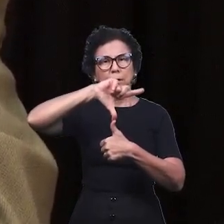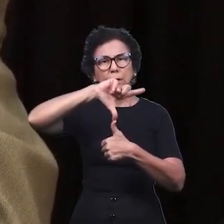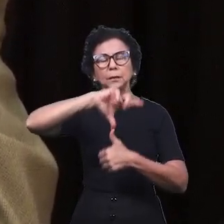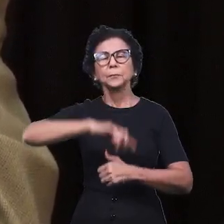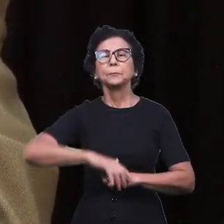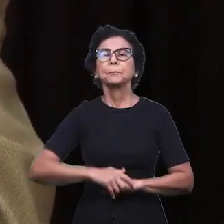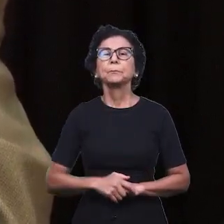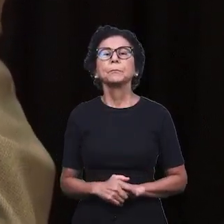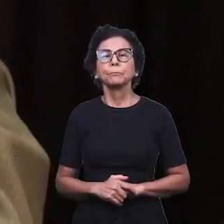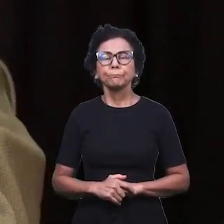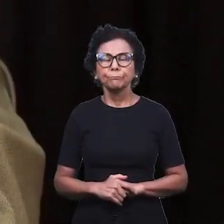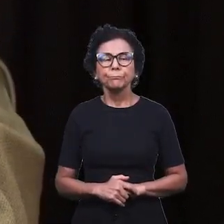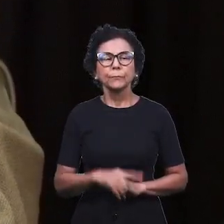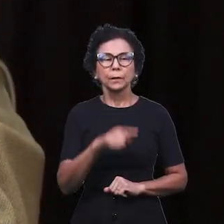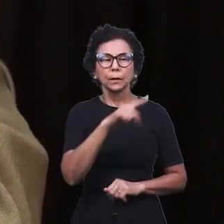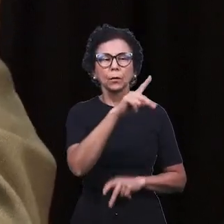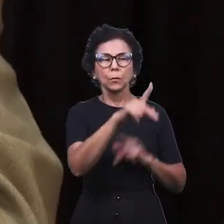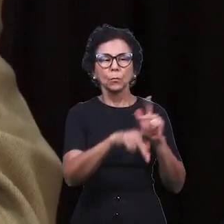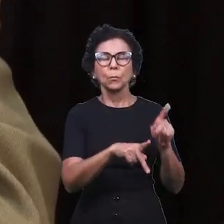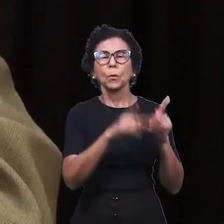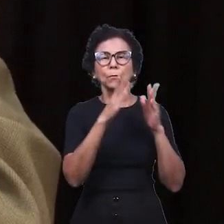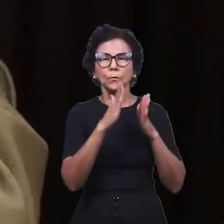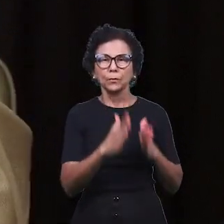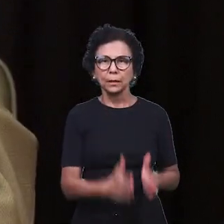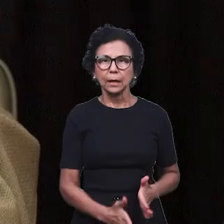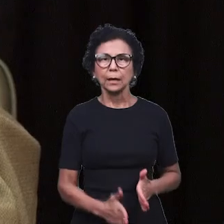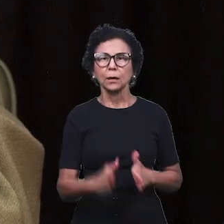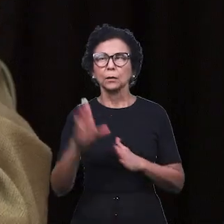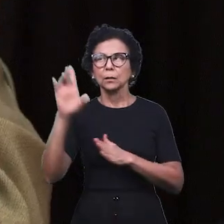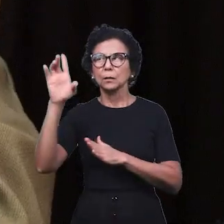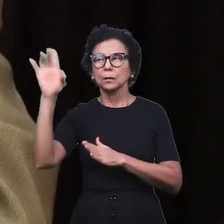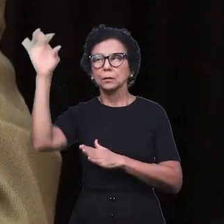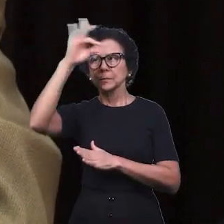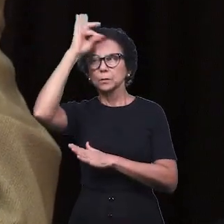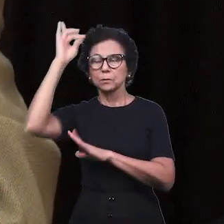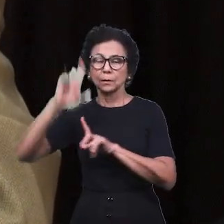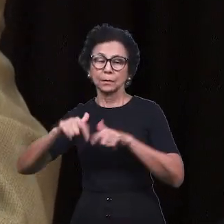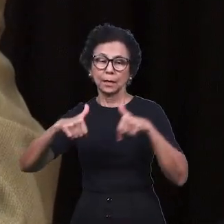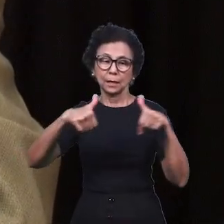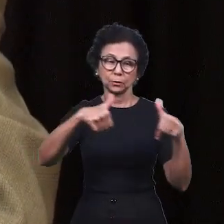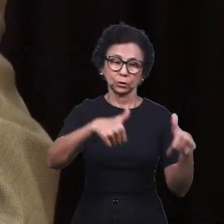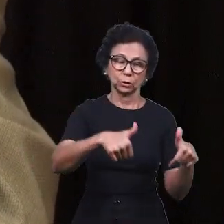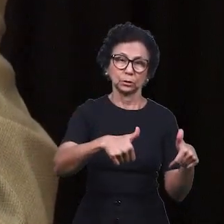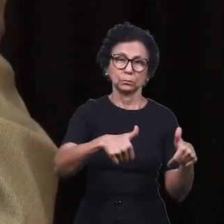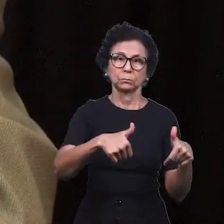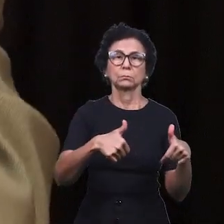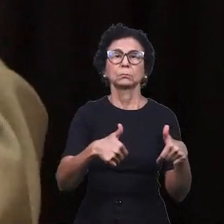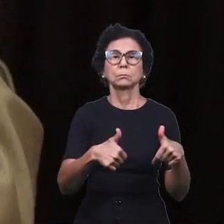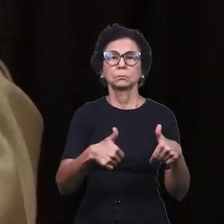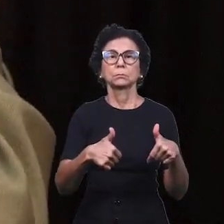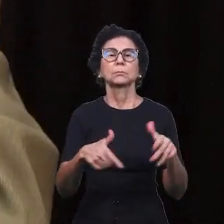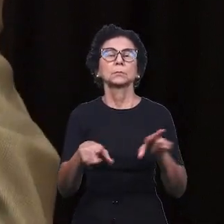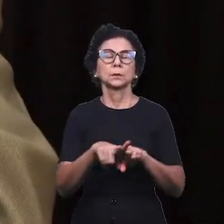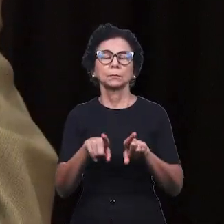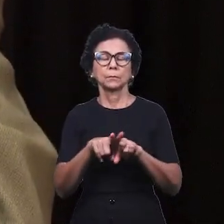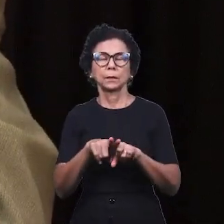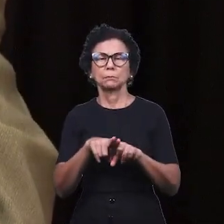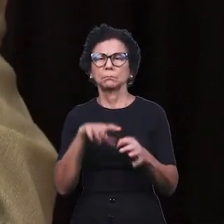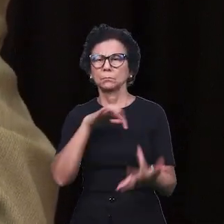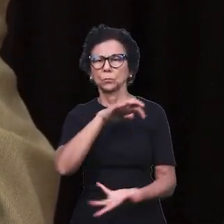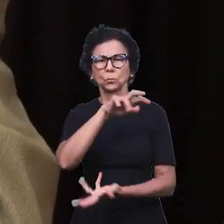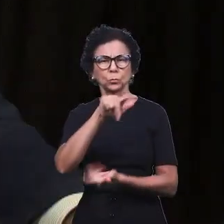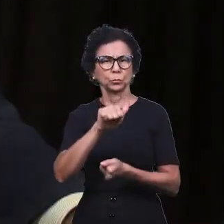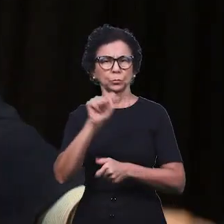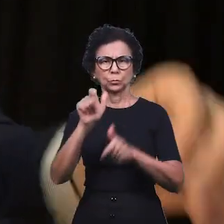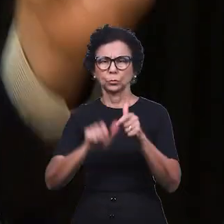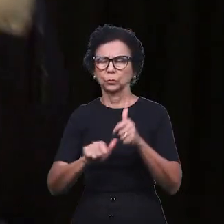traz muita alegria. Então é o sangue, a operação do Espírito Santo na vida da igreja. Isso é corpo, maravilhoso, né? no corpo. No corpo. É Glória a Deus.